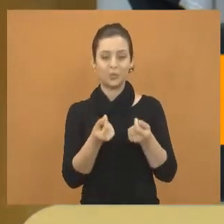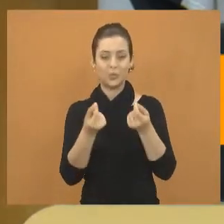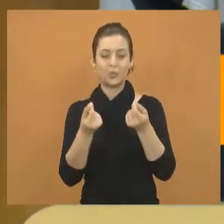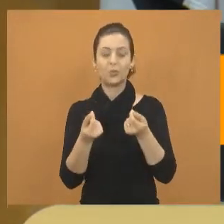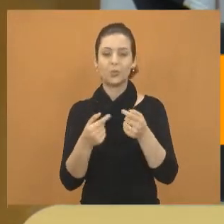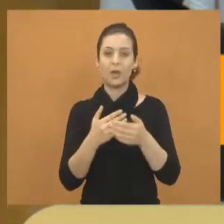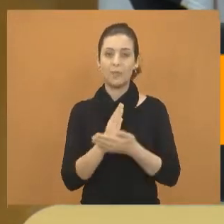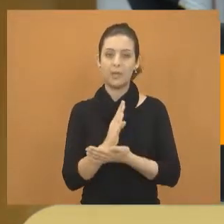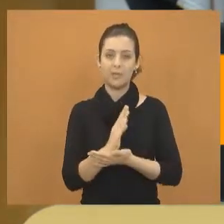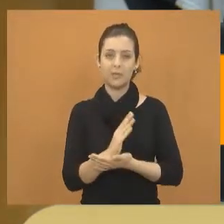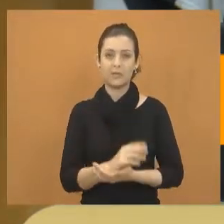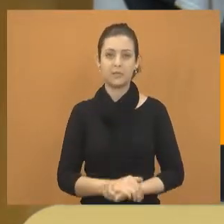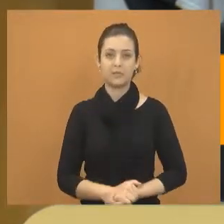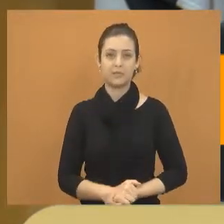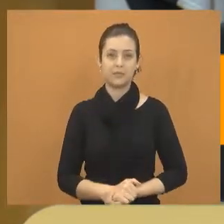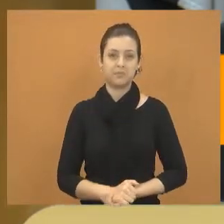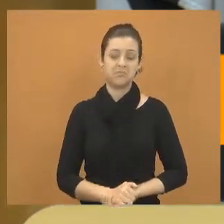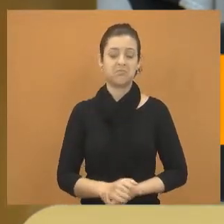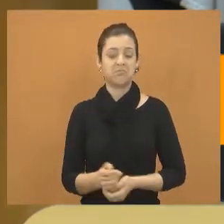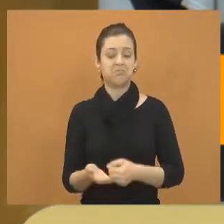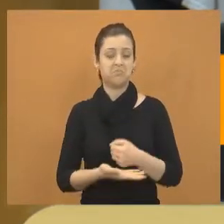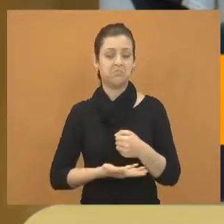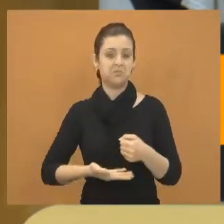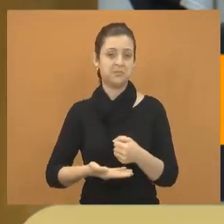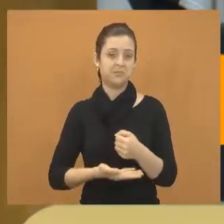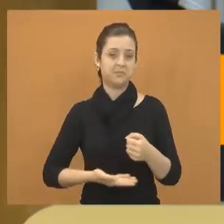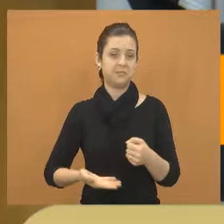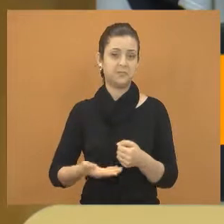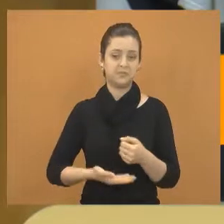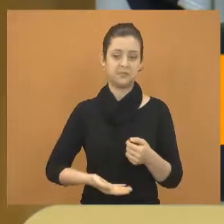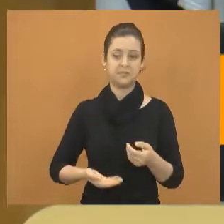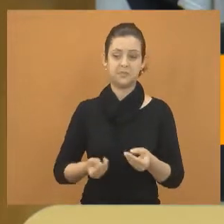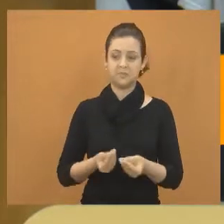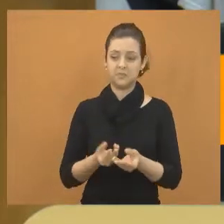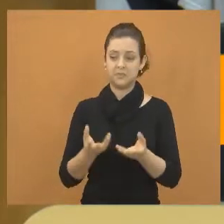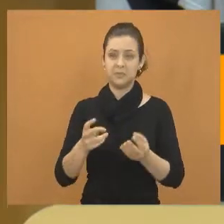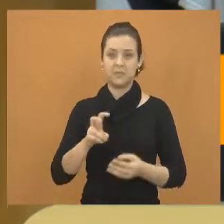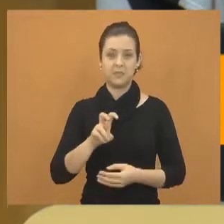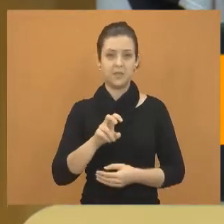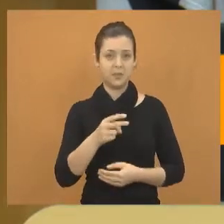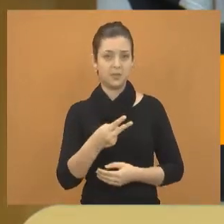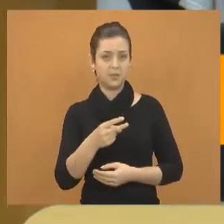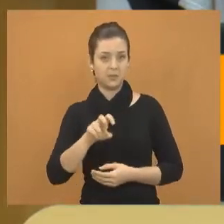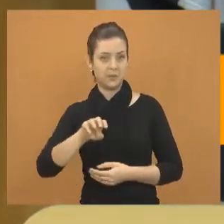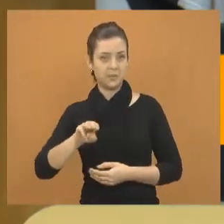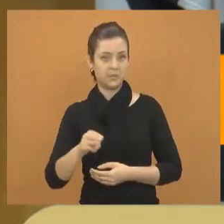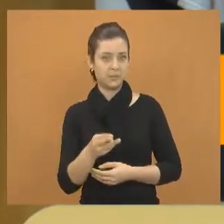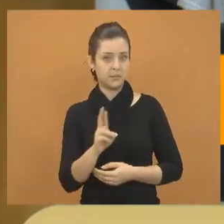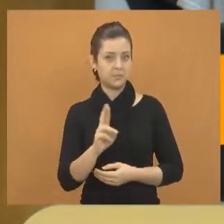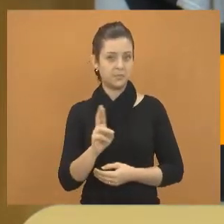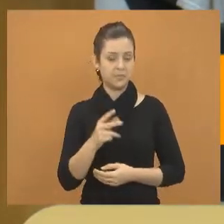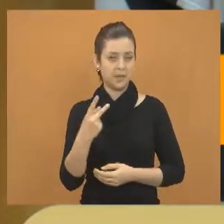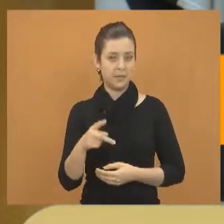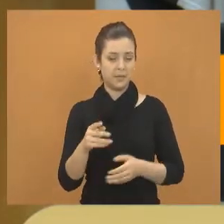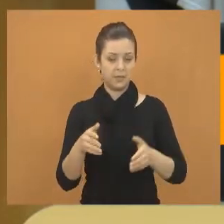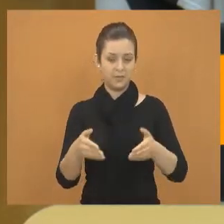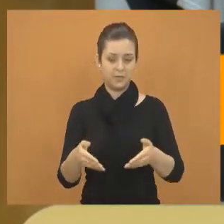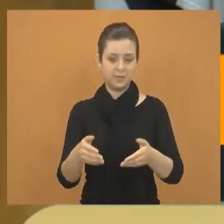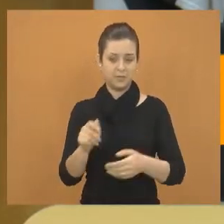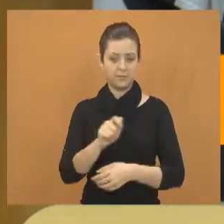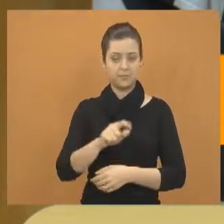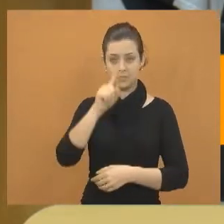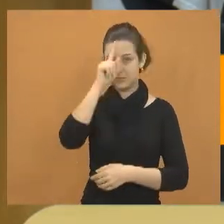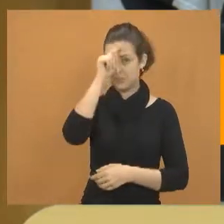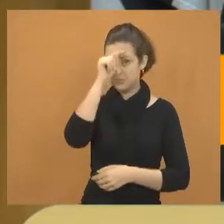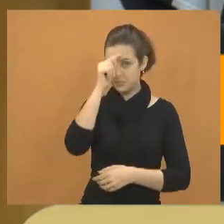estamos aprovando, genericamente, destinando 52 milhões de reais para